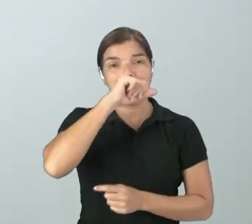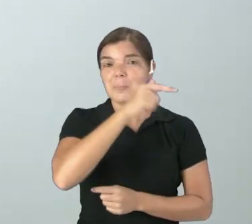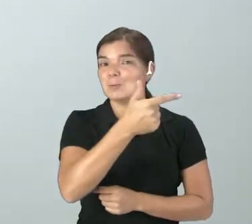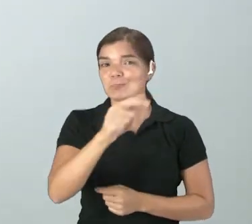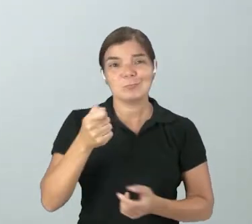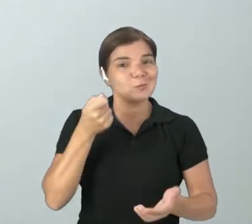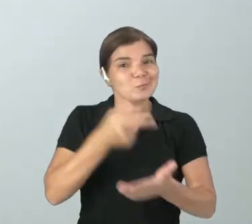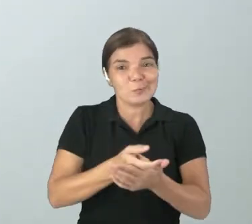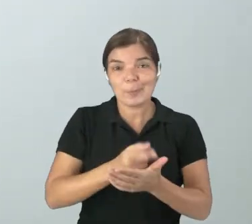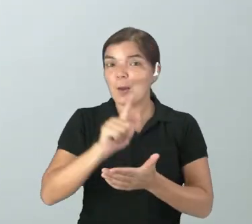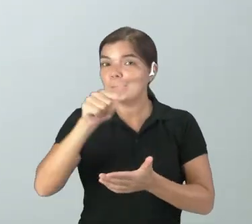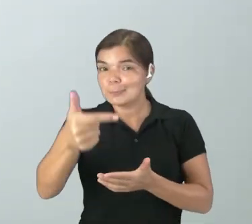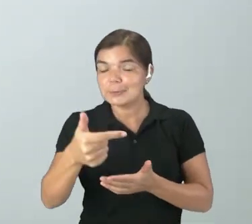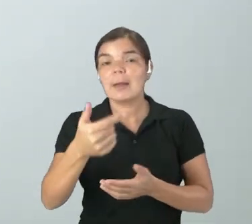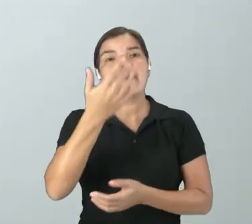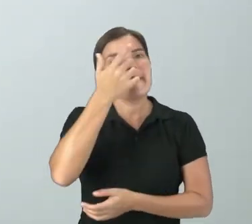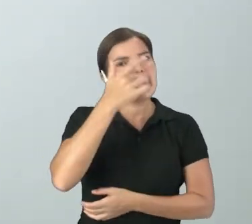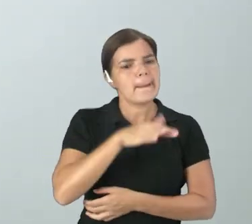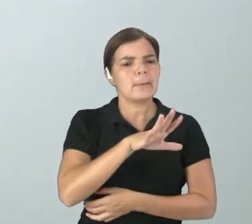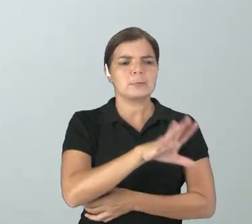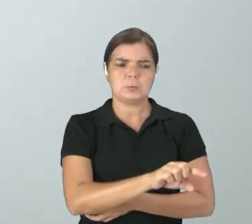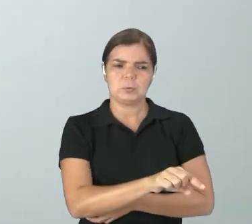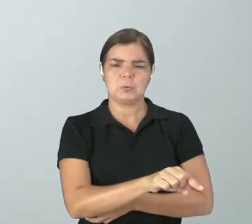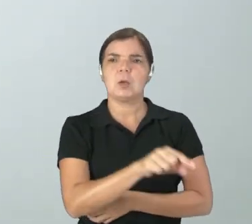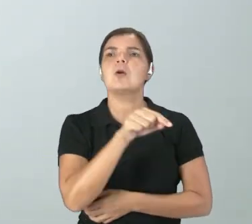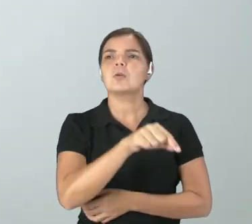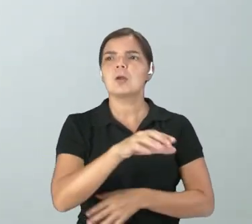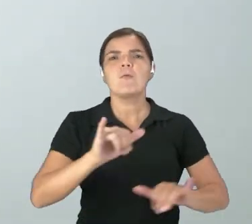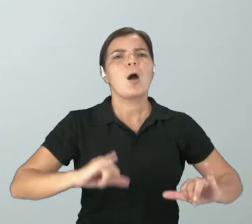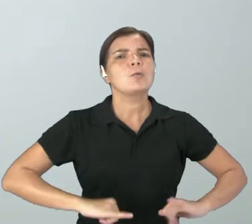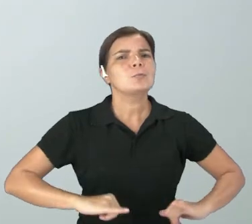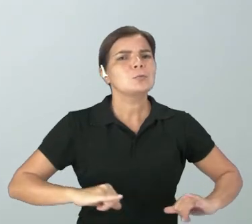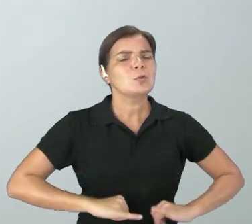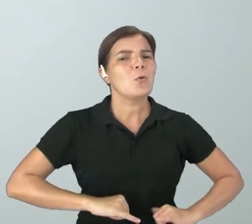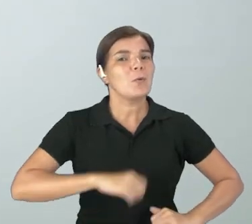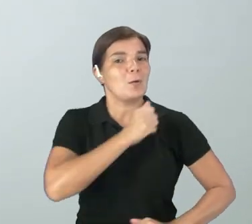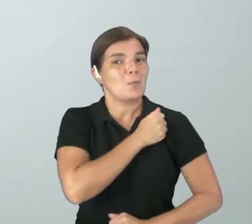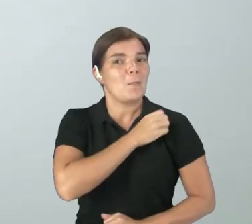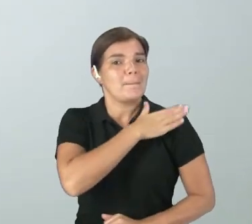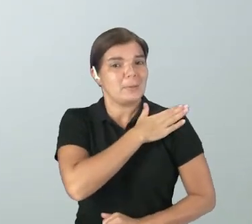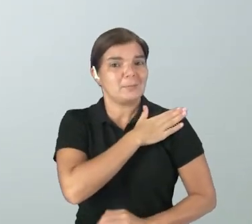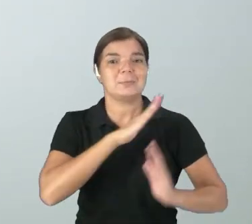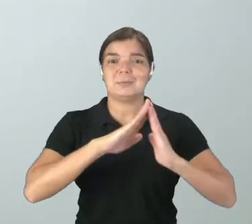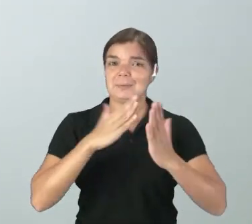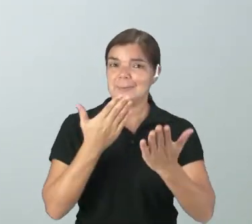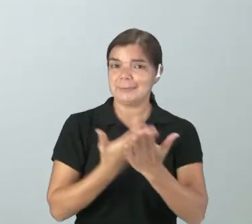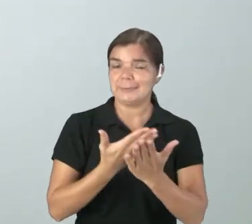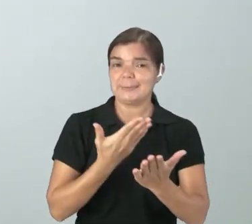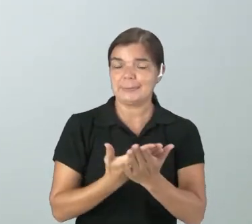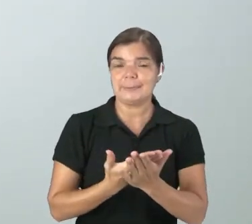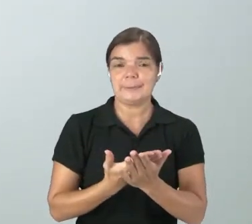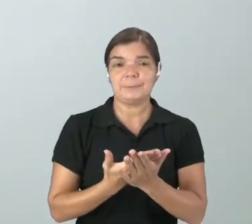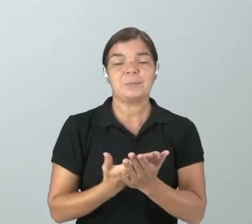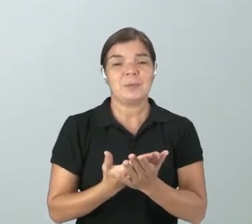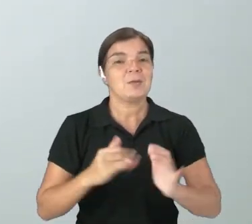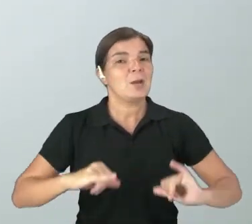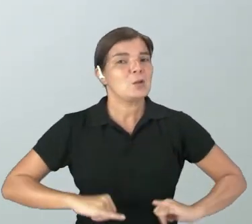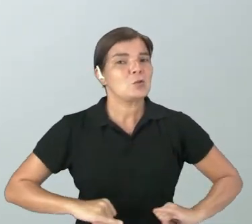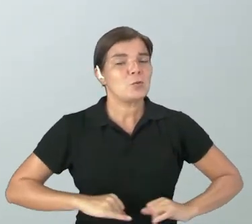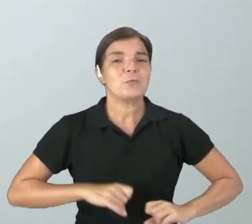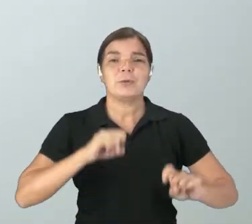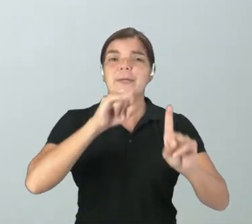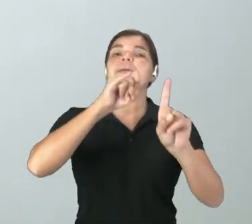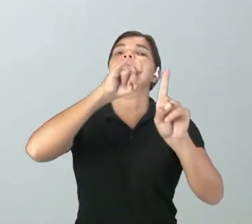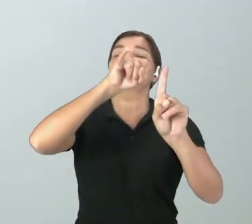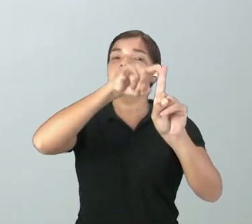tem condição de comprar outra roupa. E essa criança é a criança que vai sofrer com preconceitos na escola, é a criança que vai sofrer o bullying